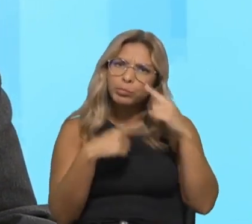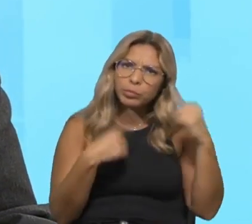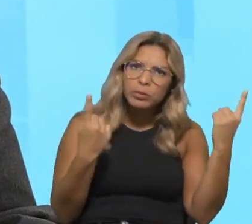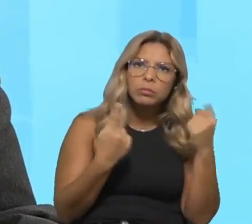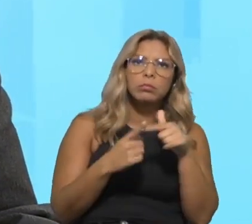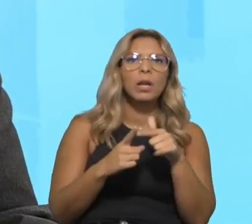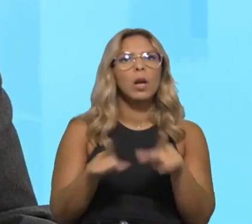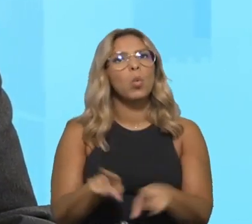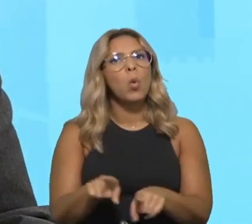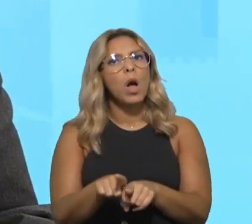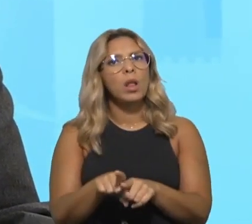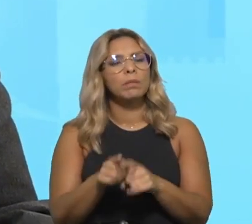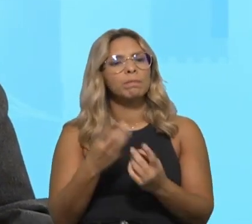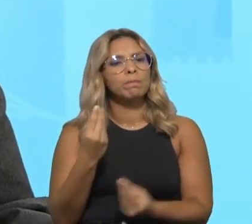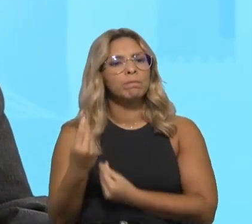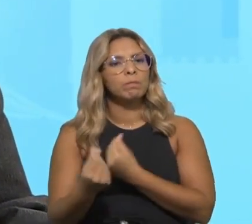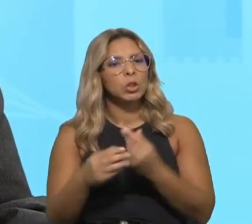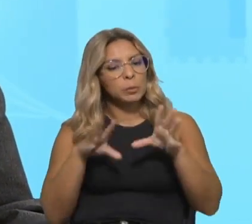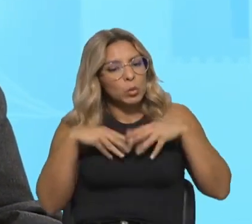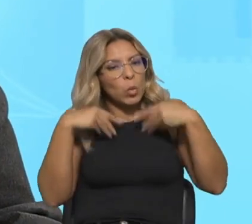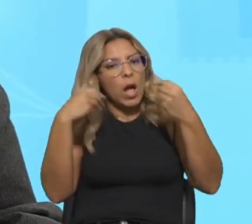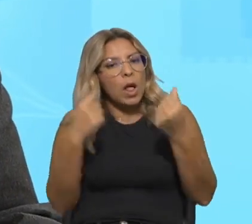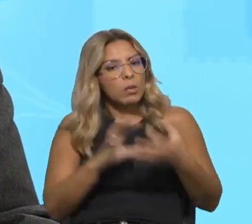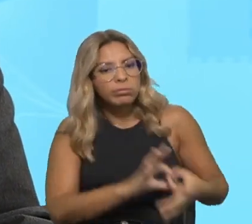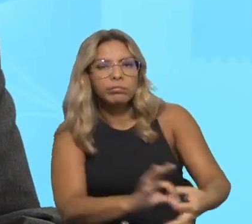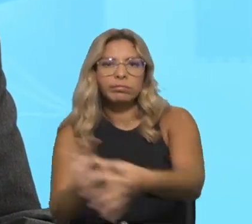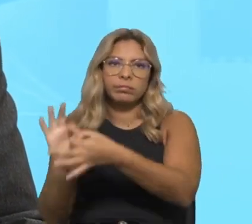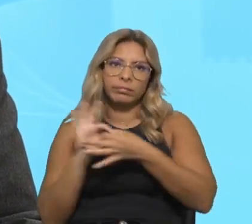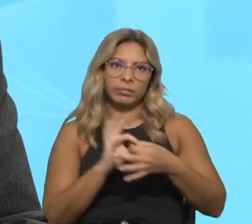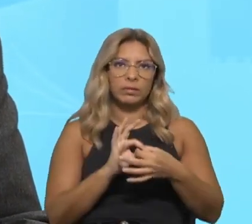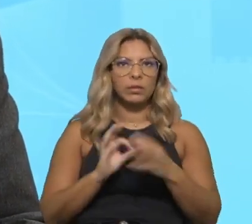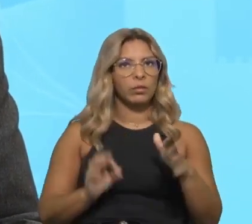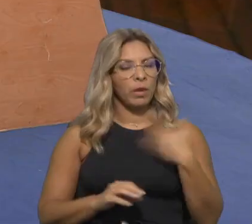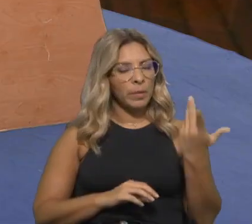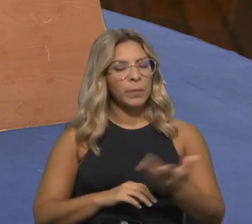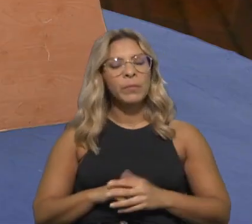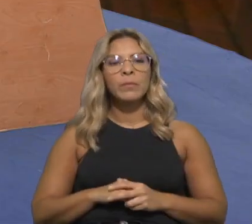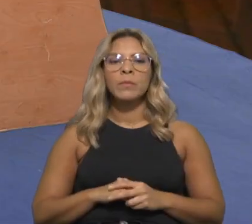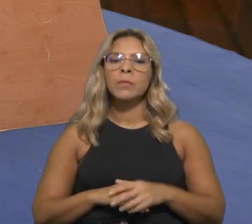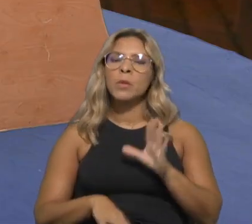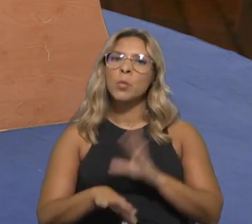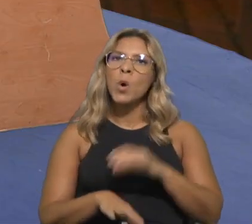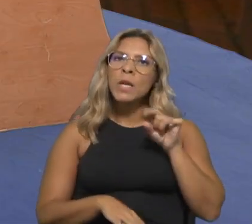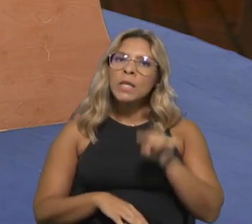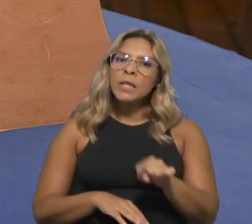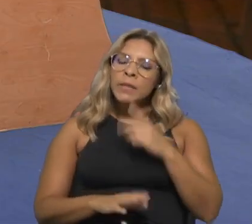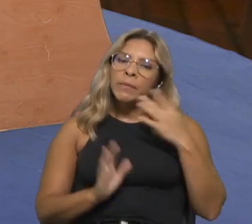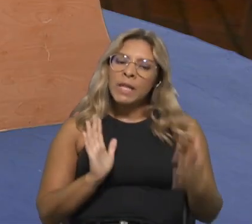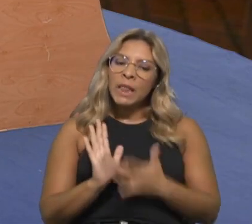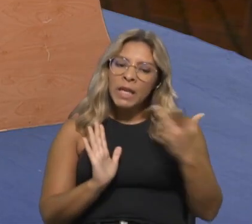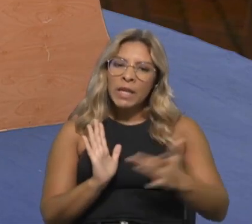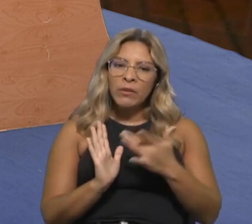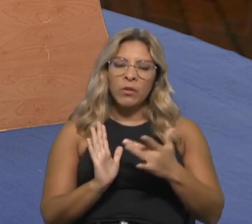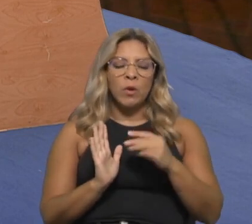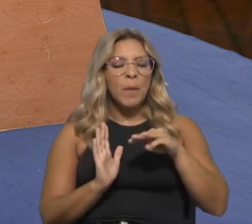transmitir e a espiritualidade de uniana e nesse sentido achamos que este livro do Miguel de